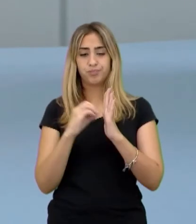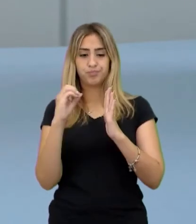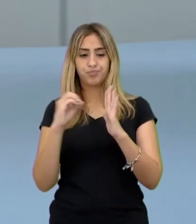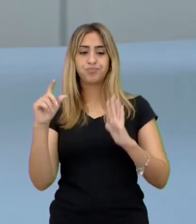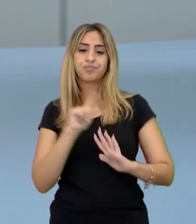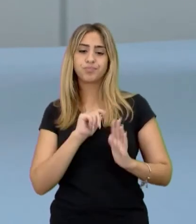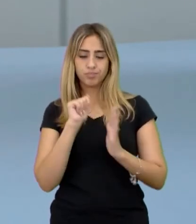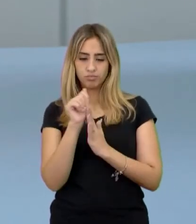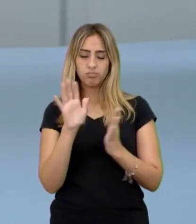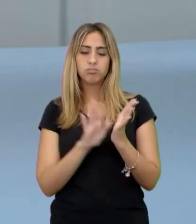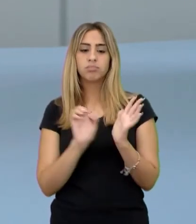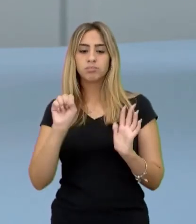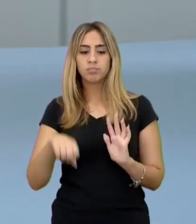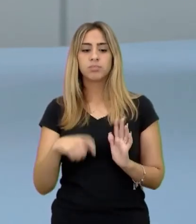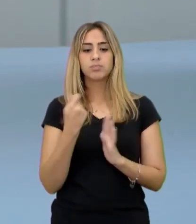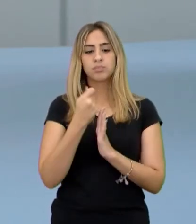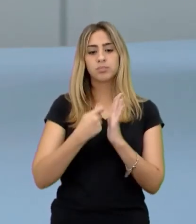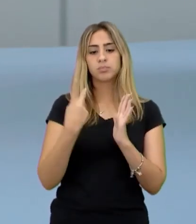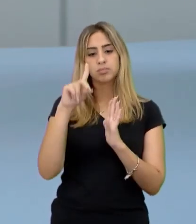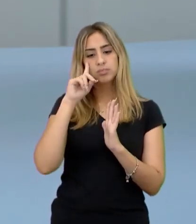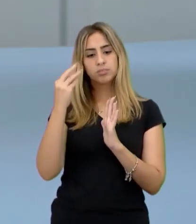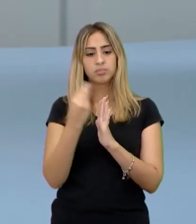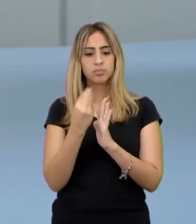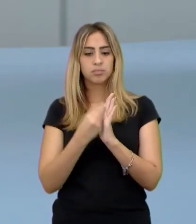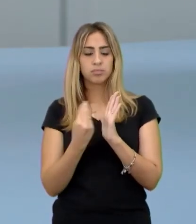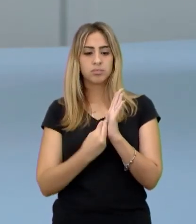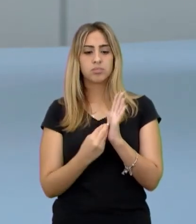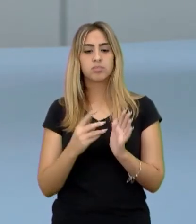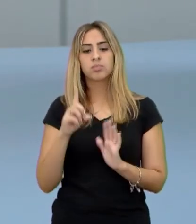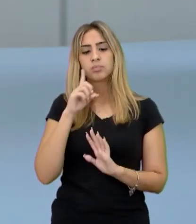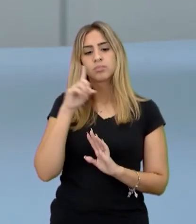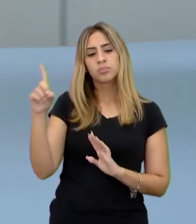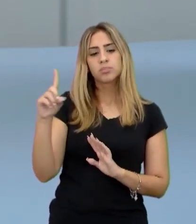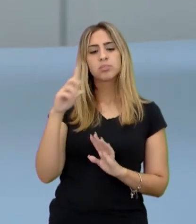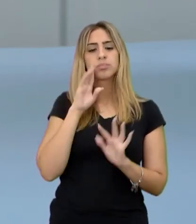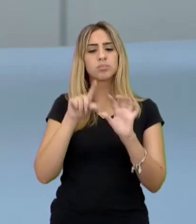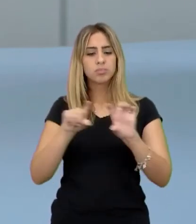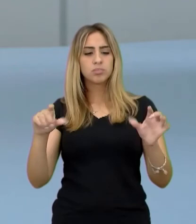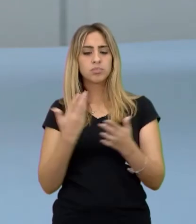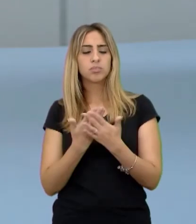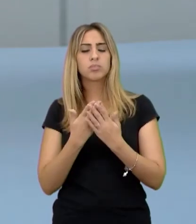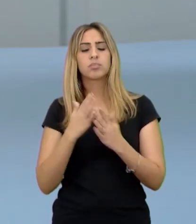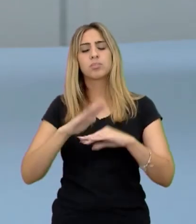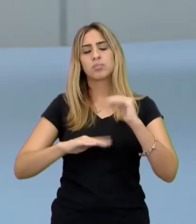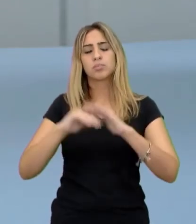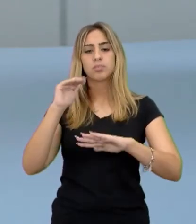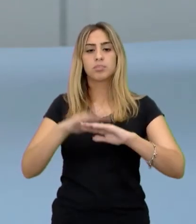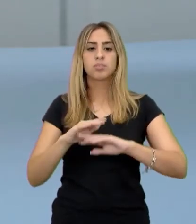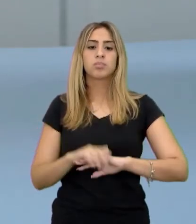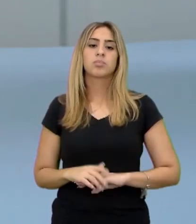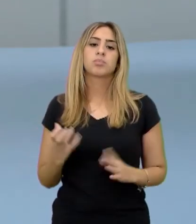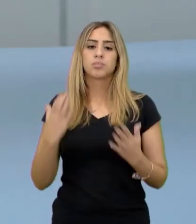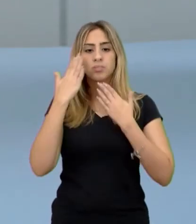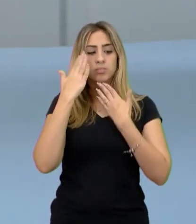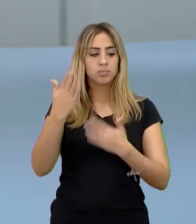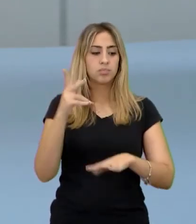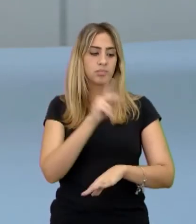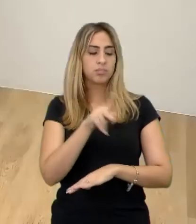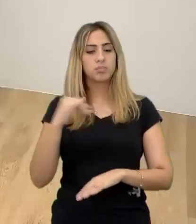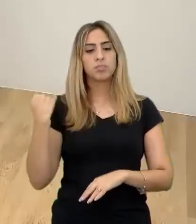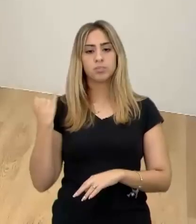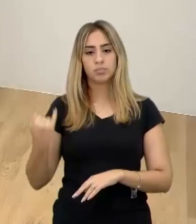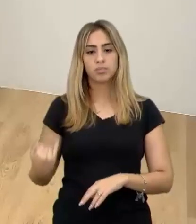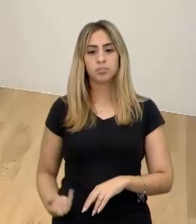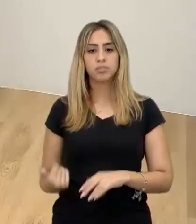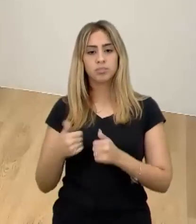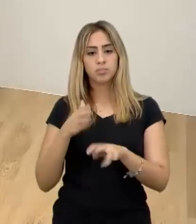porque tem tarefa. Anote em seu diário de bordo. É sempre legal colocar a data, o título da aula e a habilidade. E eu quero agradecer a professora Jennifer aqui